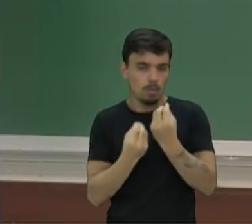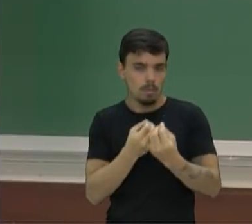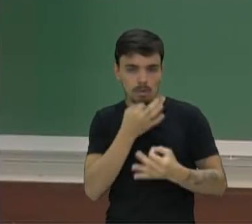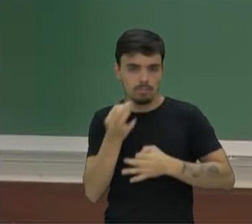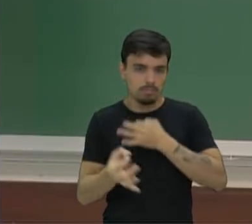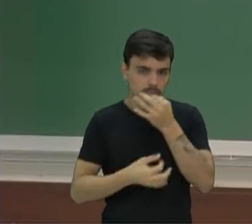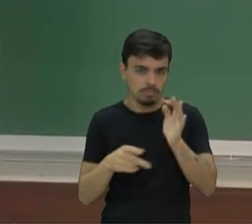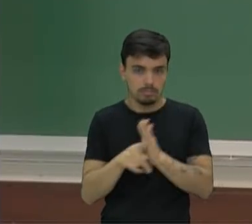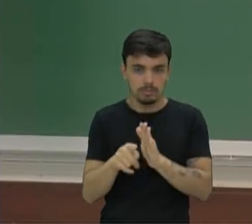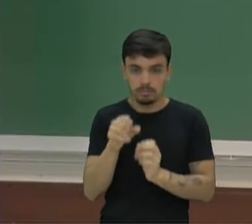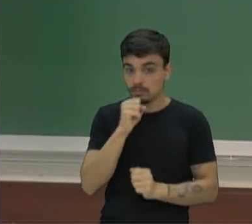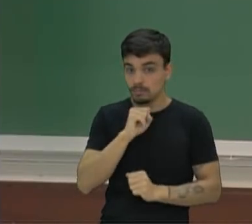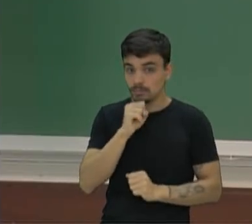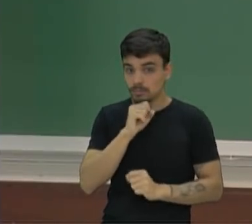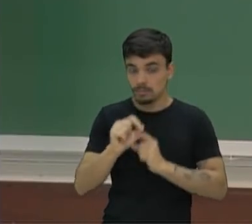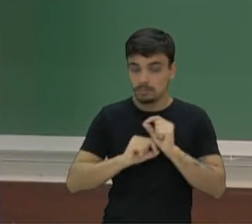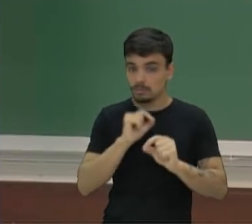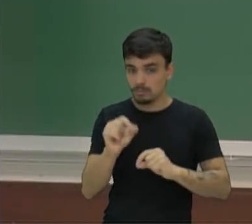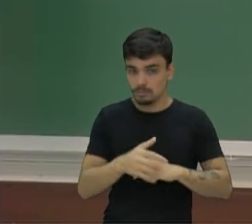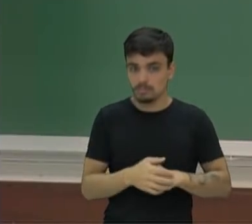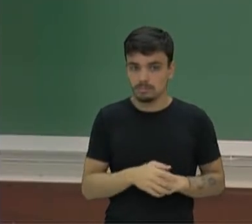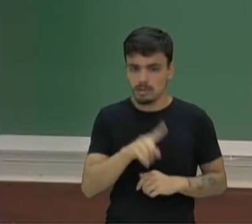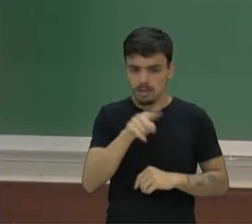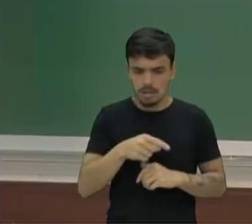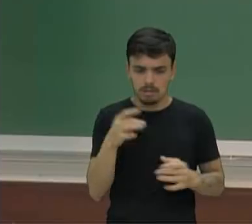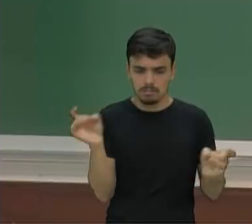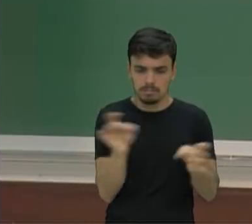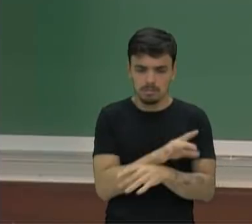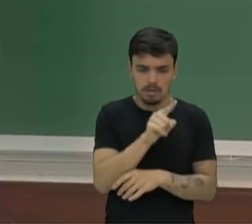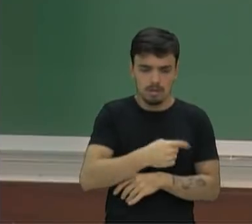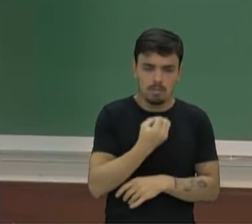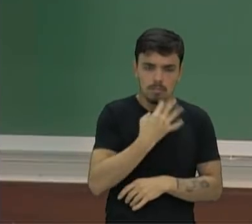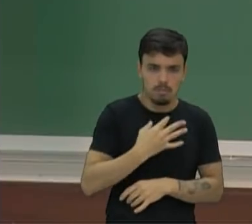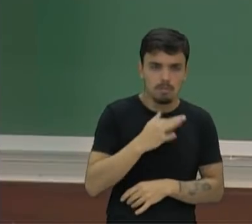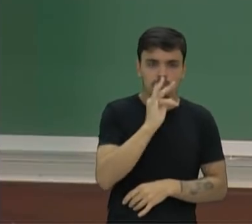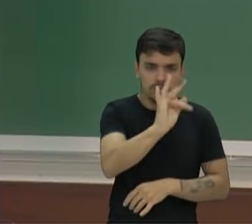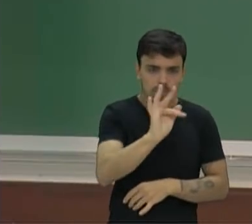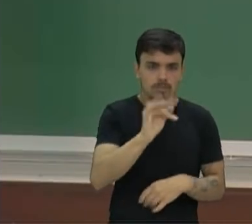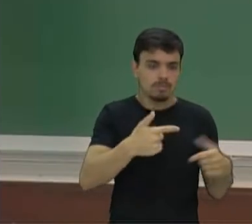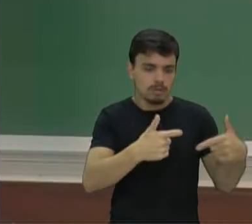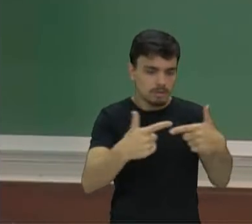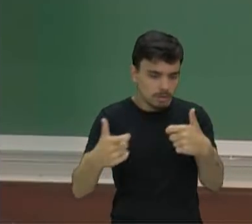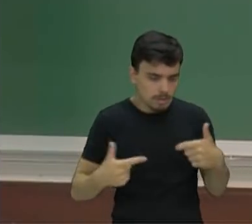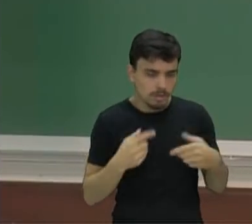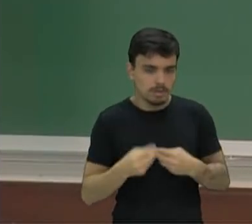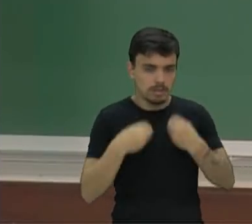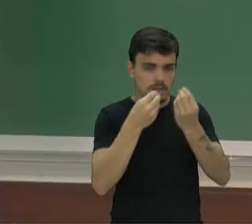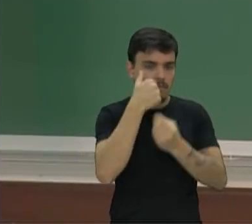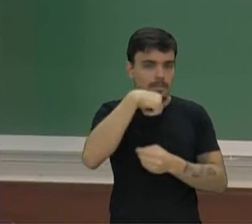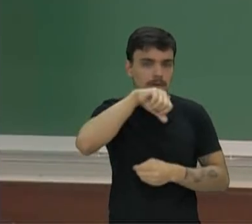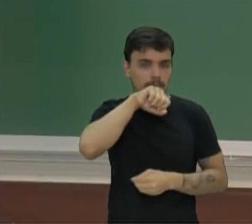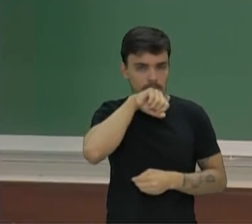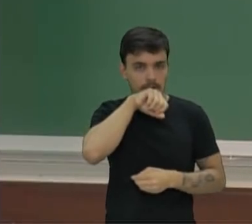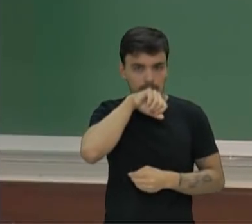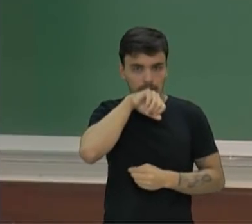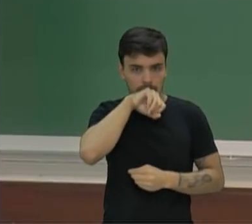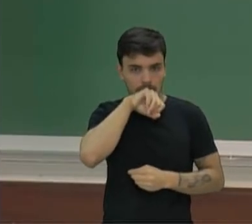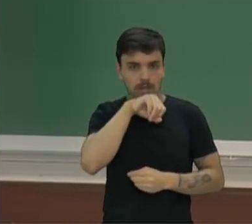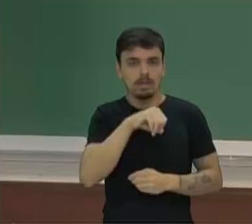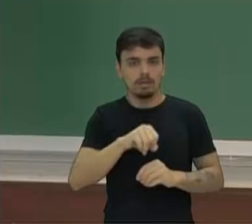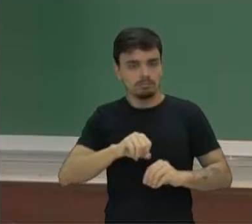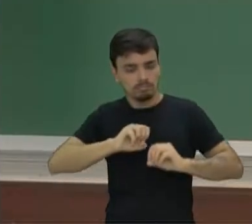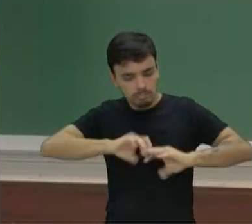que concluíssem que seria um bom guerreiro futuro, davam para a sua mãe, que iria educá-lo até os 7 anos de